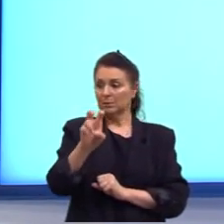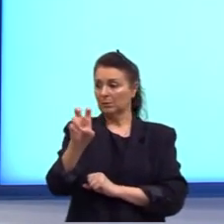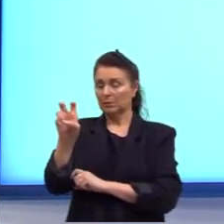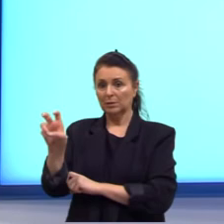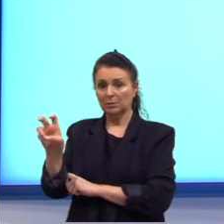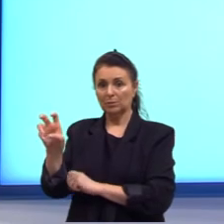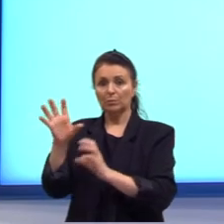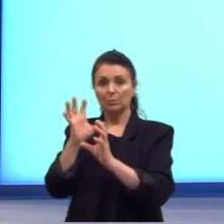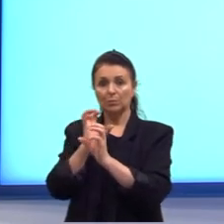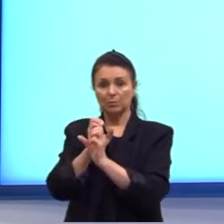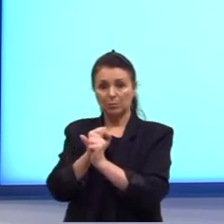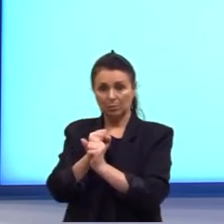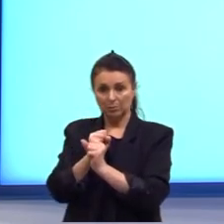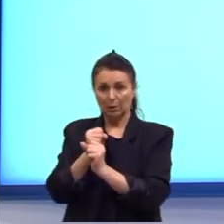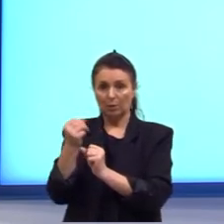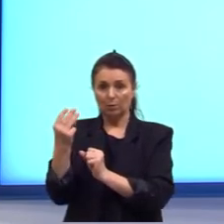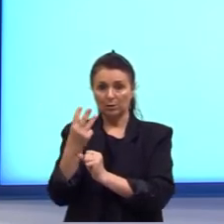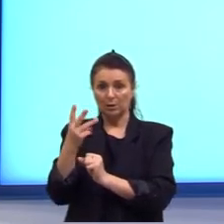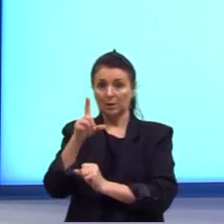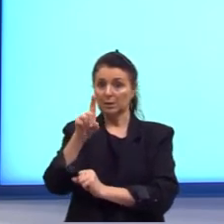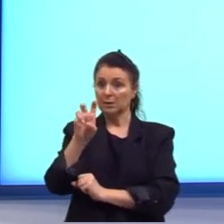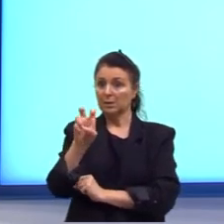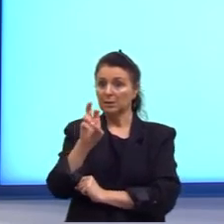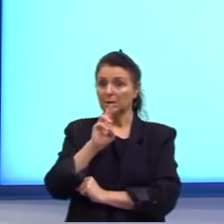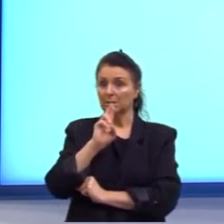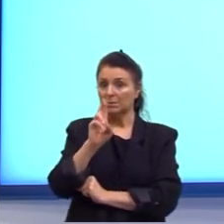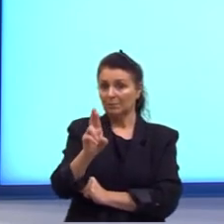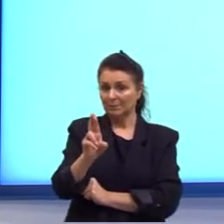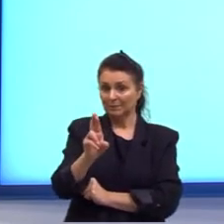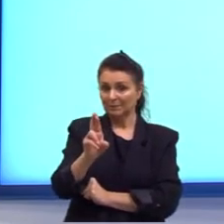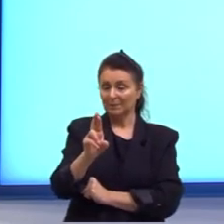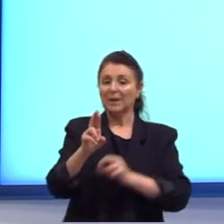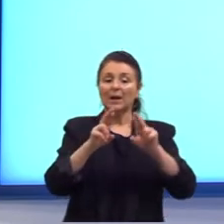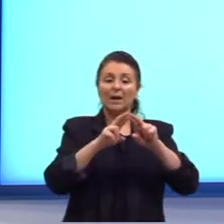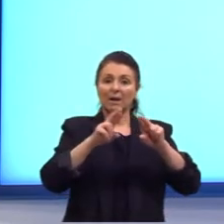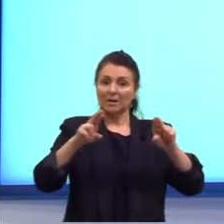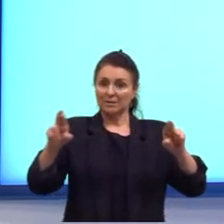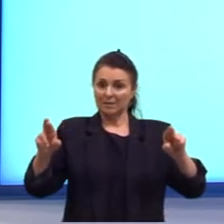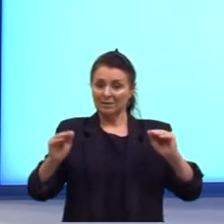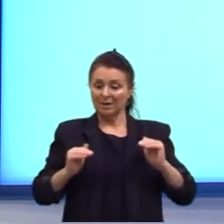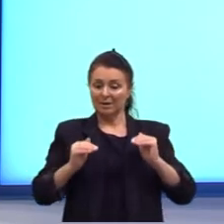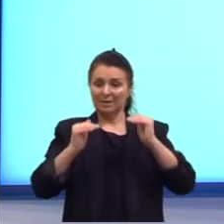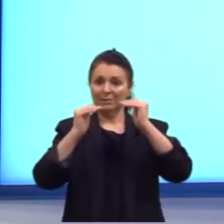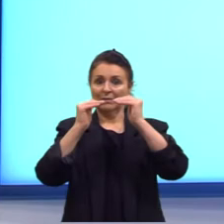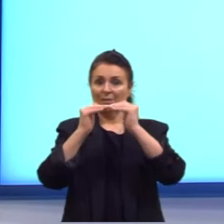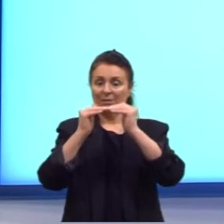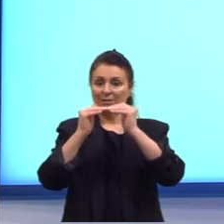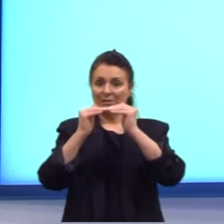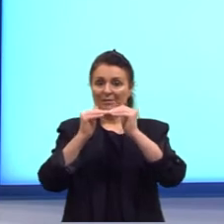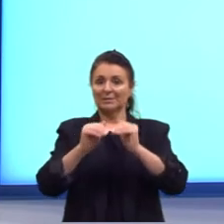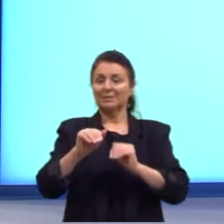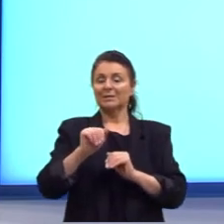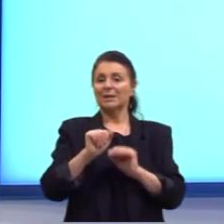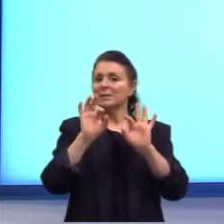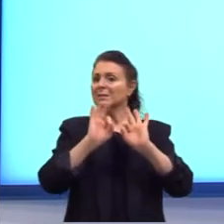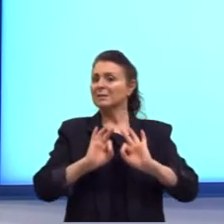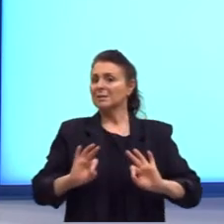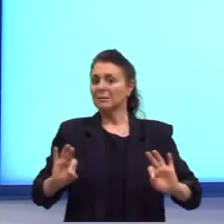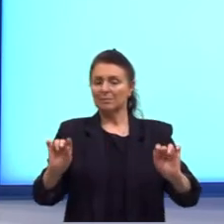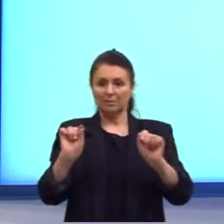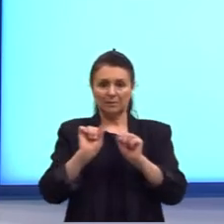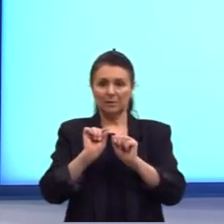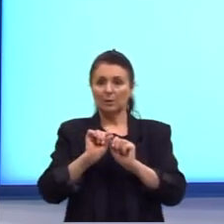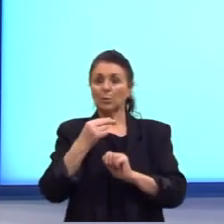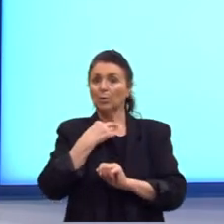555 eu sou uma esses três valores vai dar 15 Essa é a minha resistência equivalente tá é simples aqui